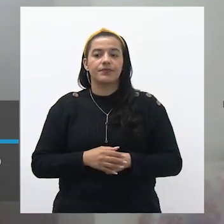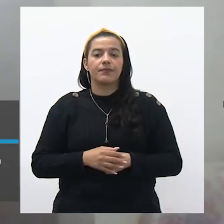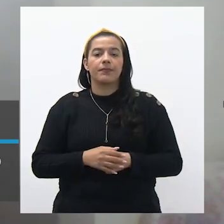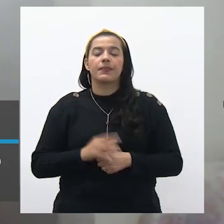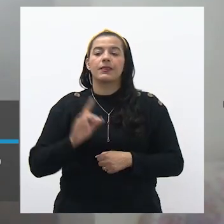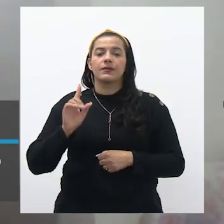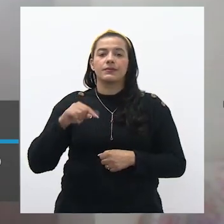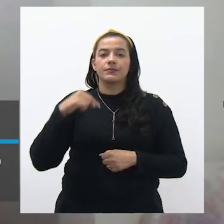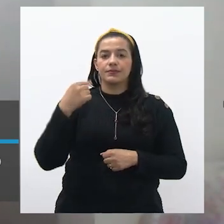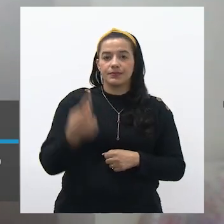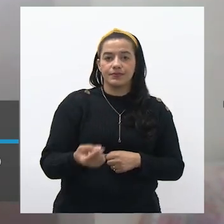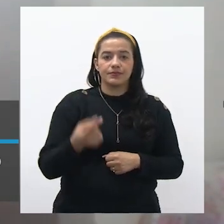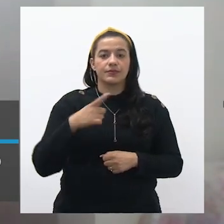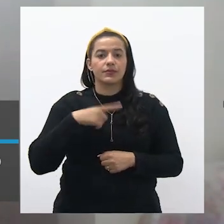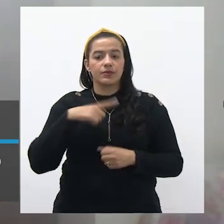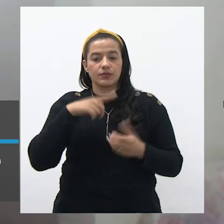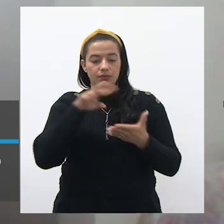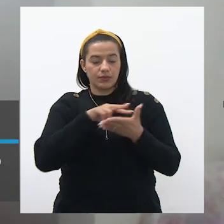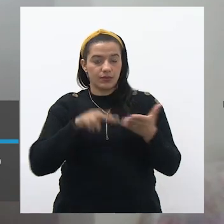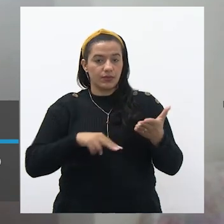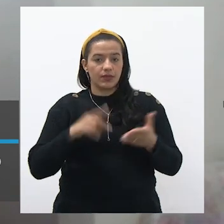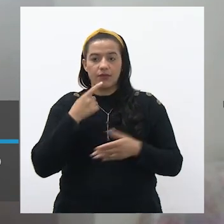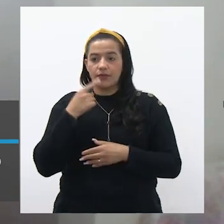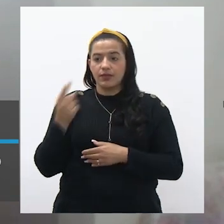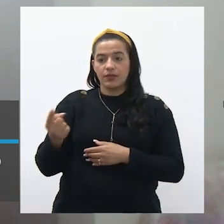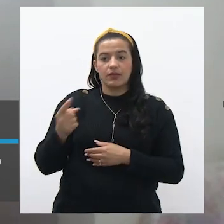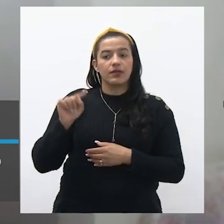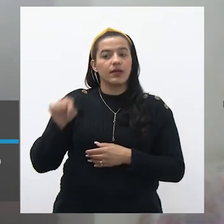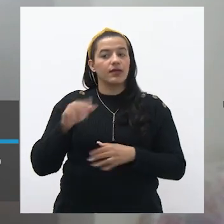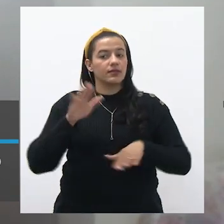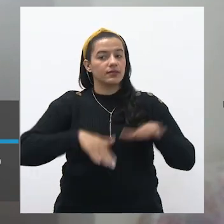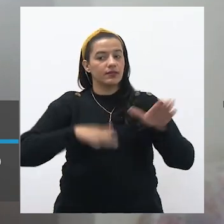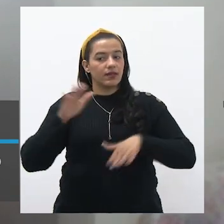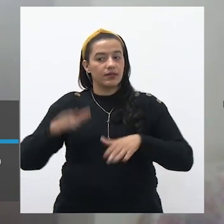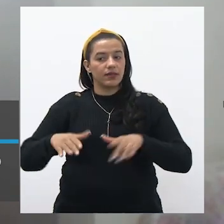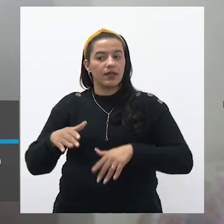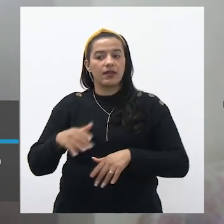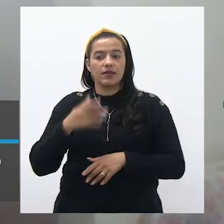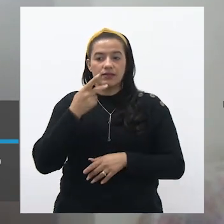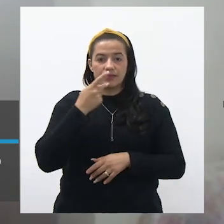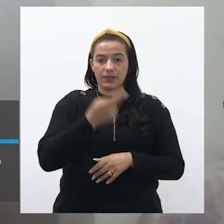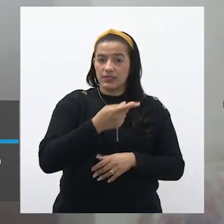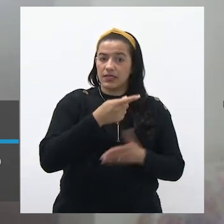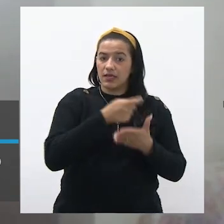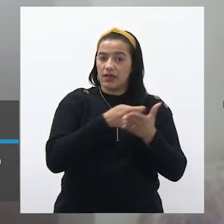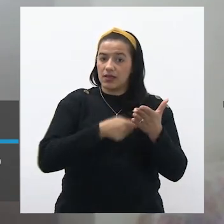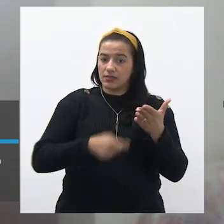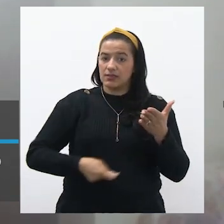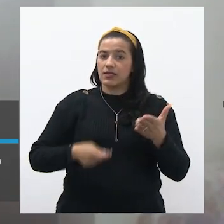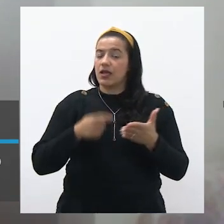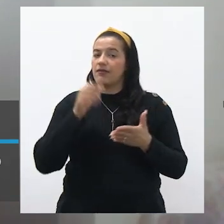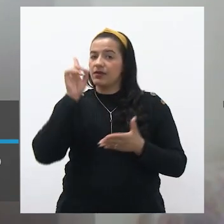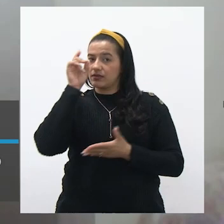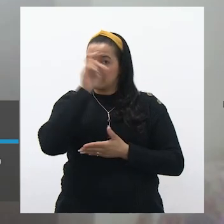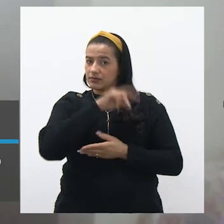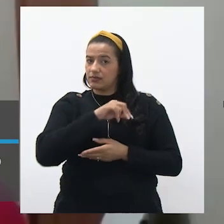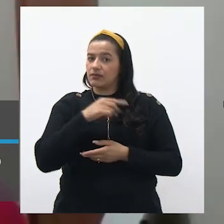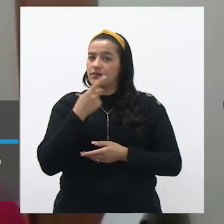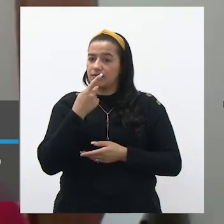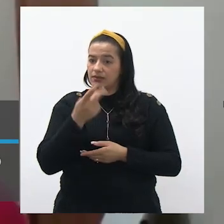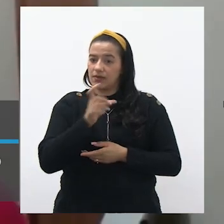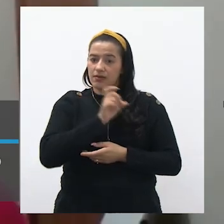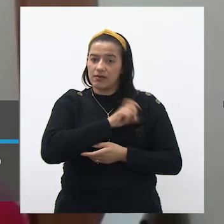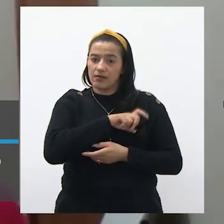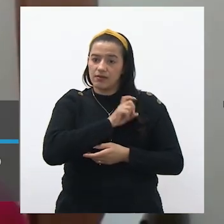E aí, quando a gente vai ler, outro dia eu falei com a Tati, falei assim, o pessoal às vezes é cruel, né, Tati, no comentário. Pois é,